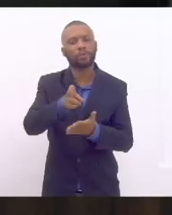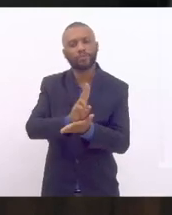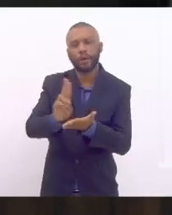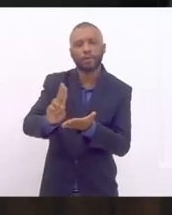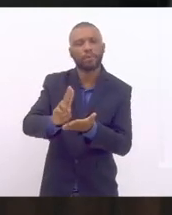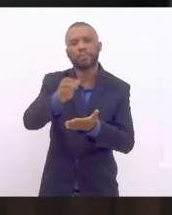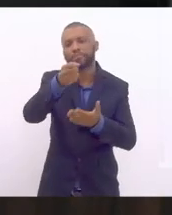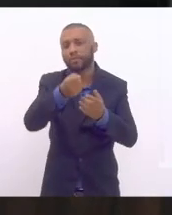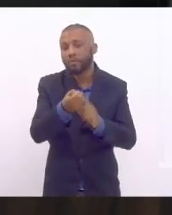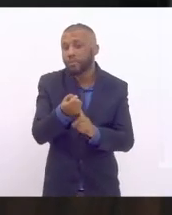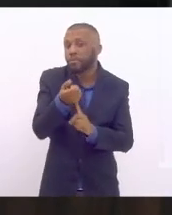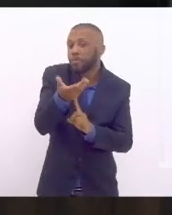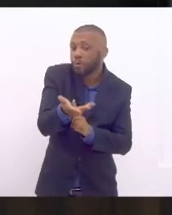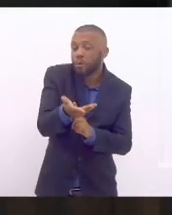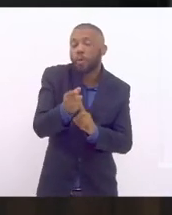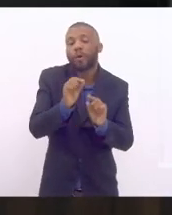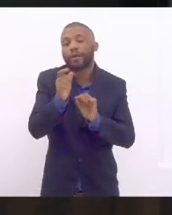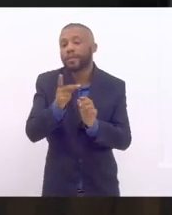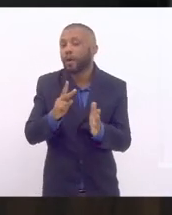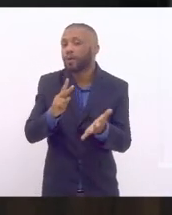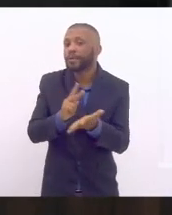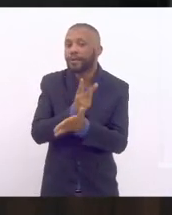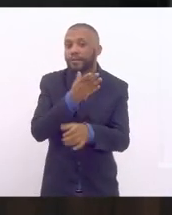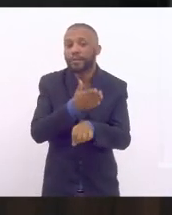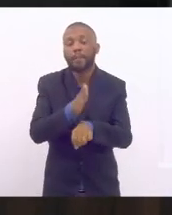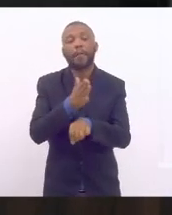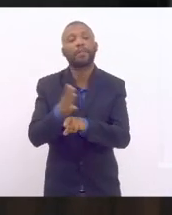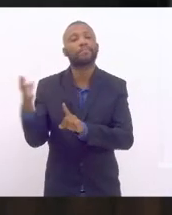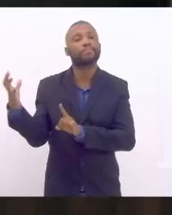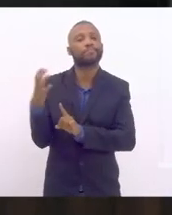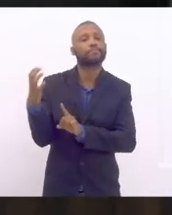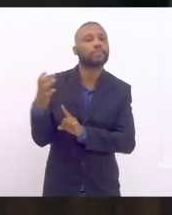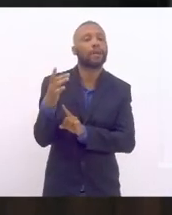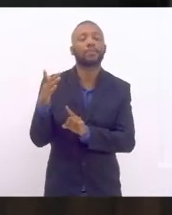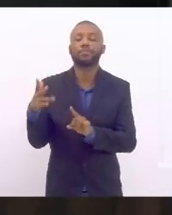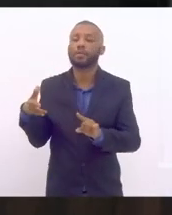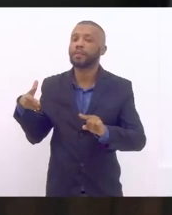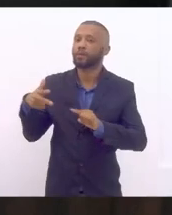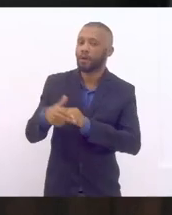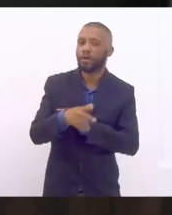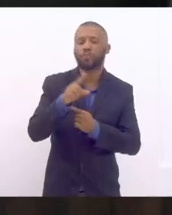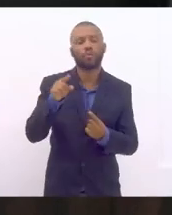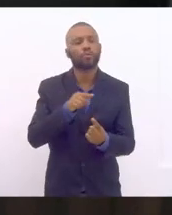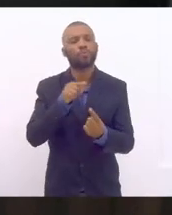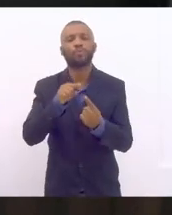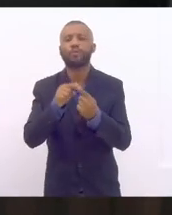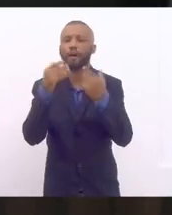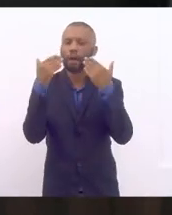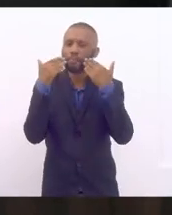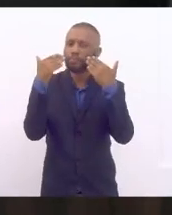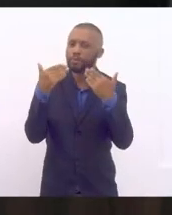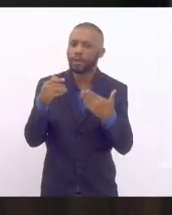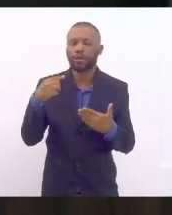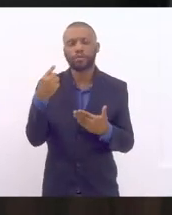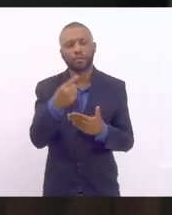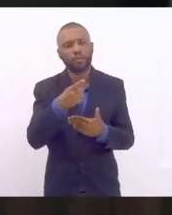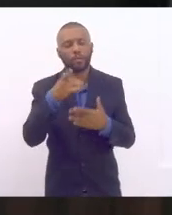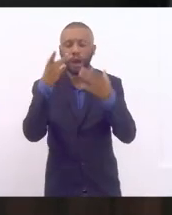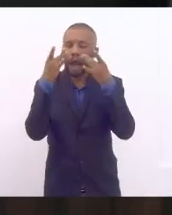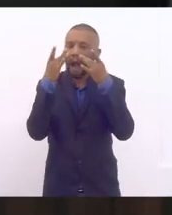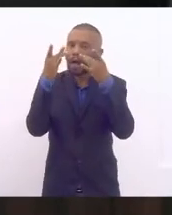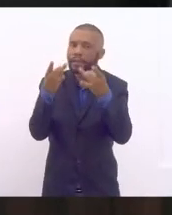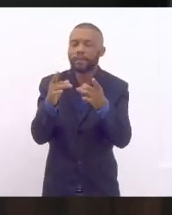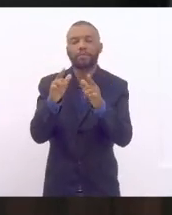relato sobre o que está ocorrendo na prática e os impactos diretos desses cortes nosso objetivo é mostrar que estamos atentos